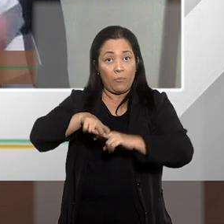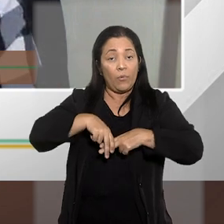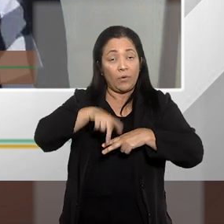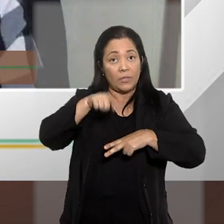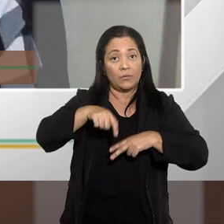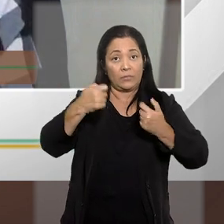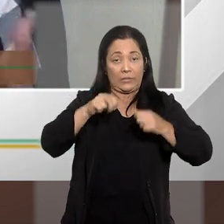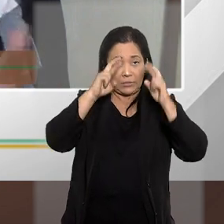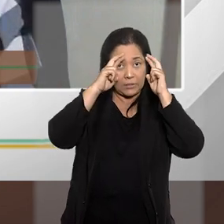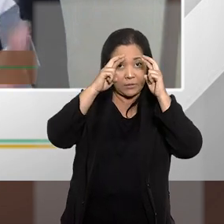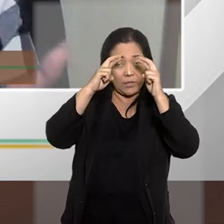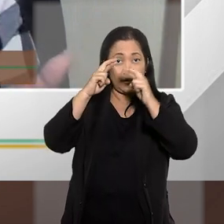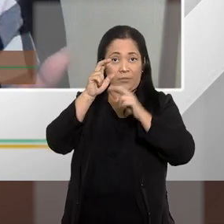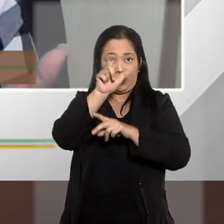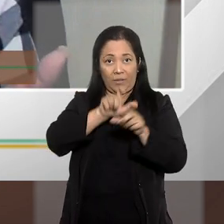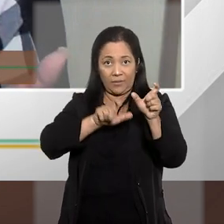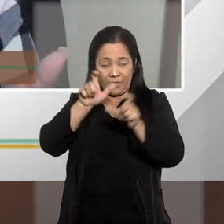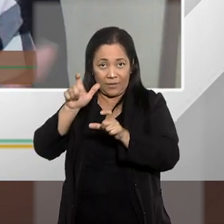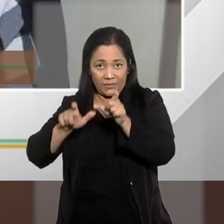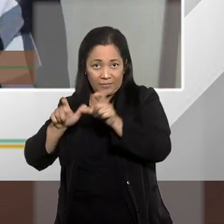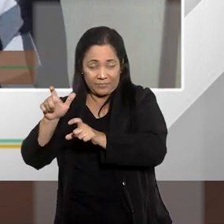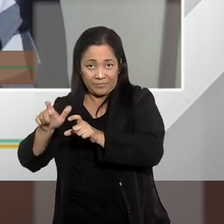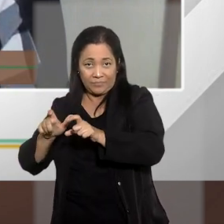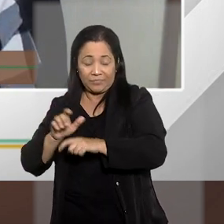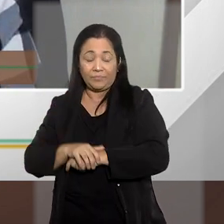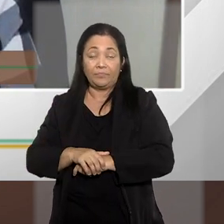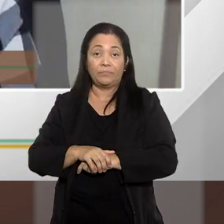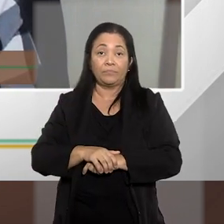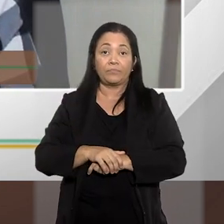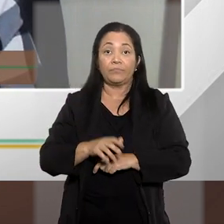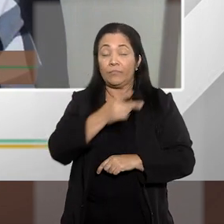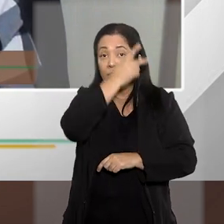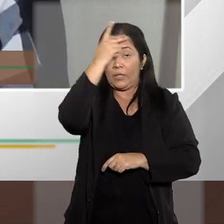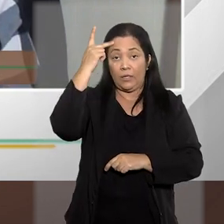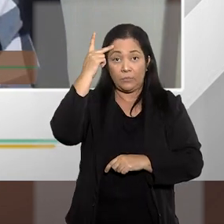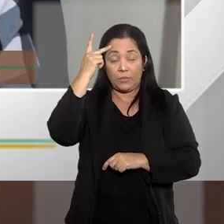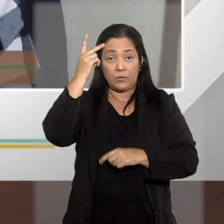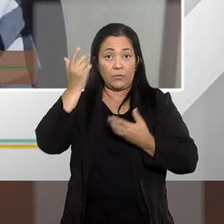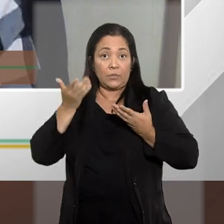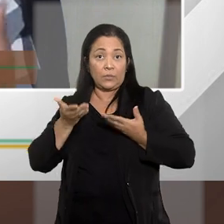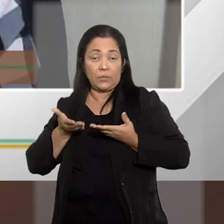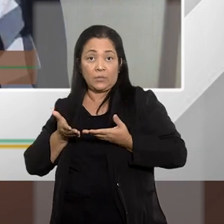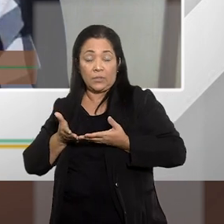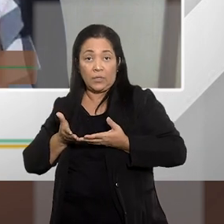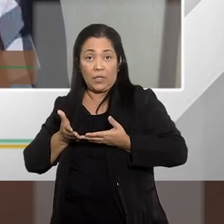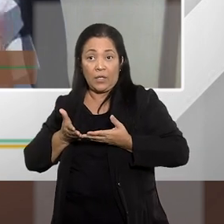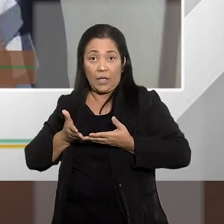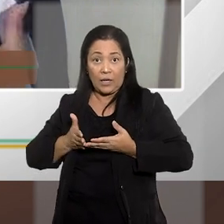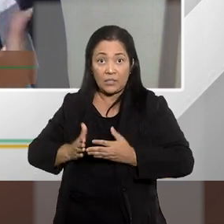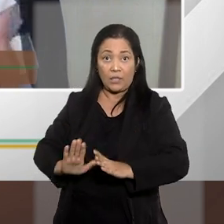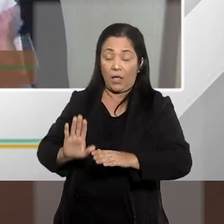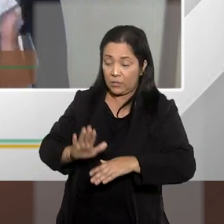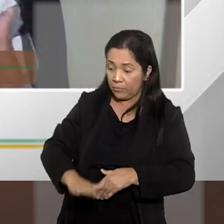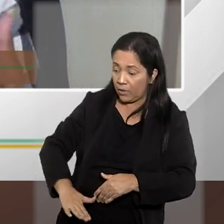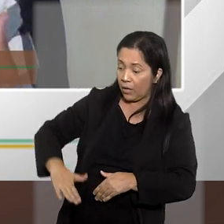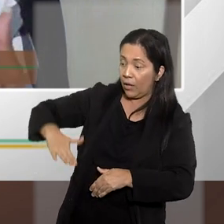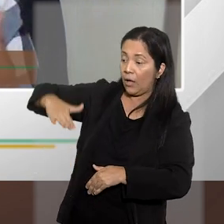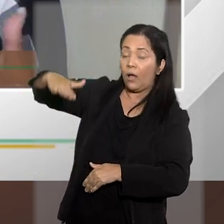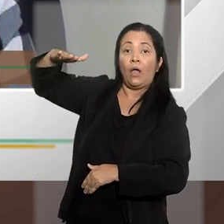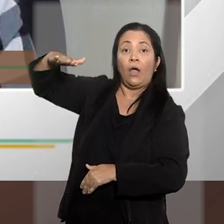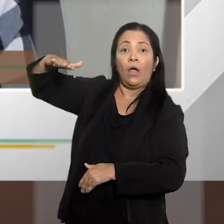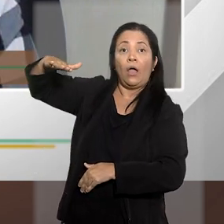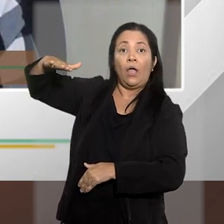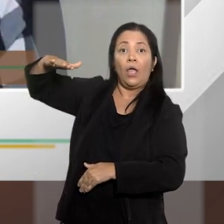que passam a ter quando essas pessoas nascem, né? Então, hoje, essa determinação de construção de gênero